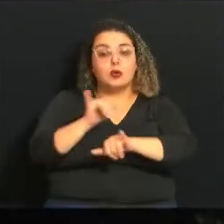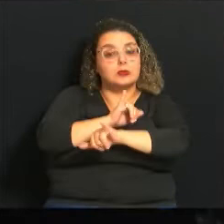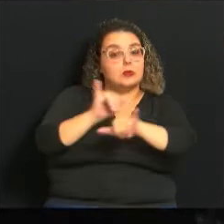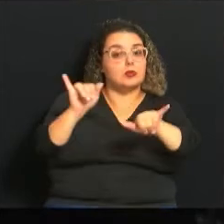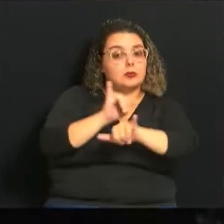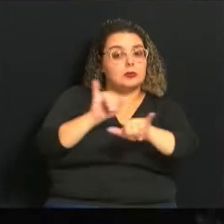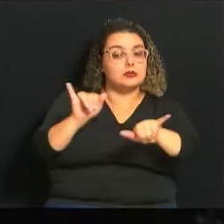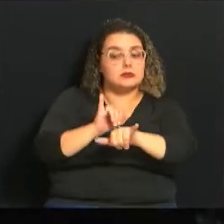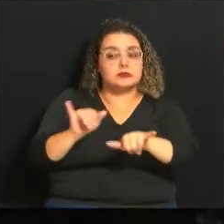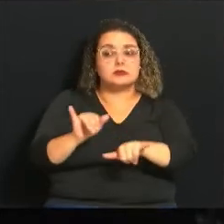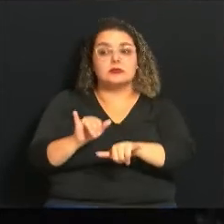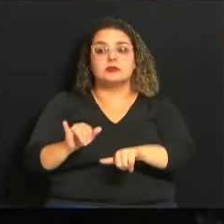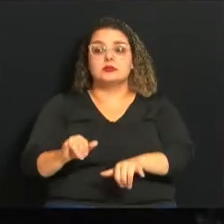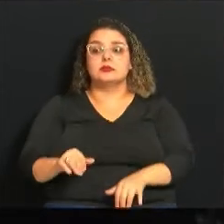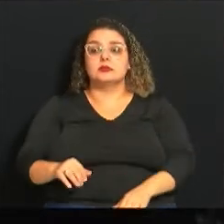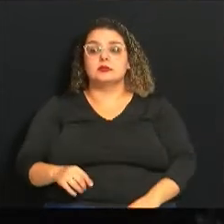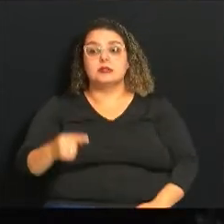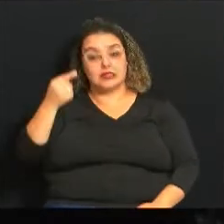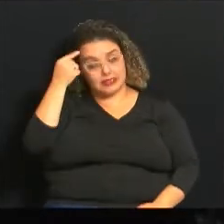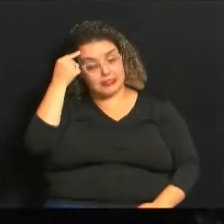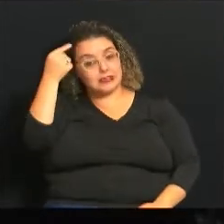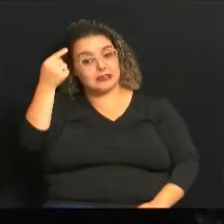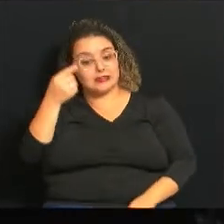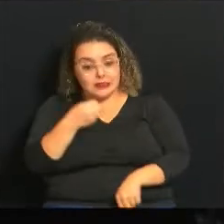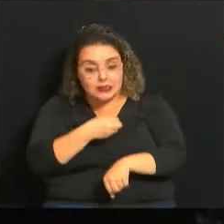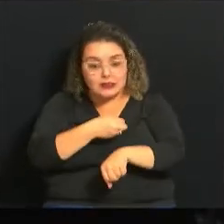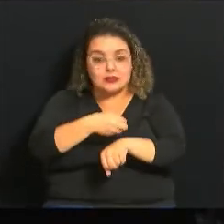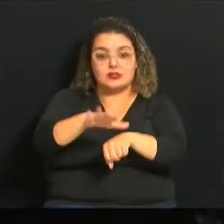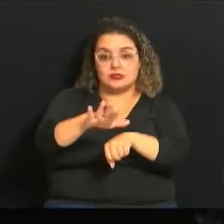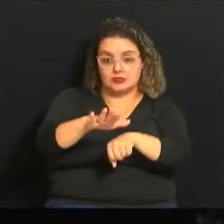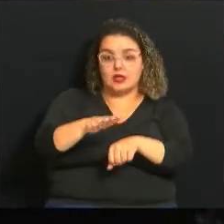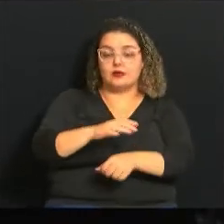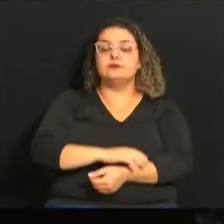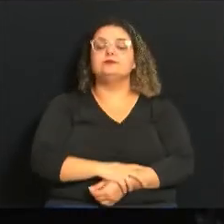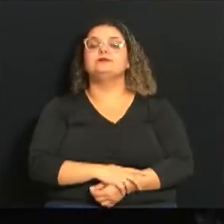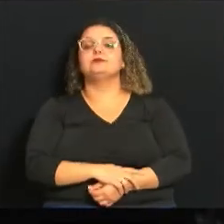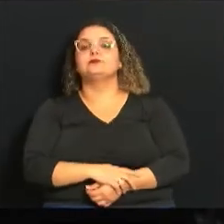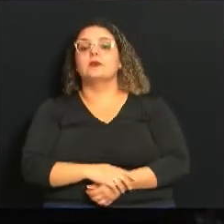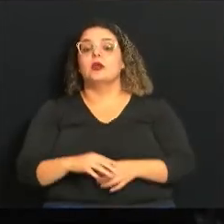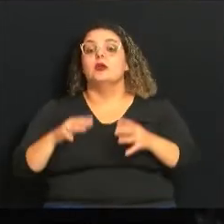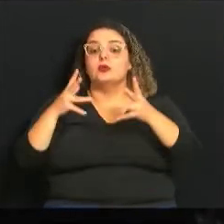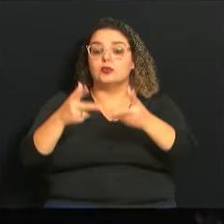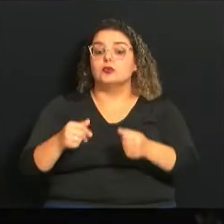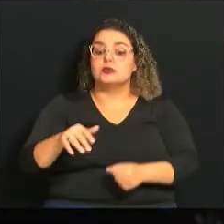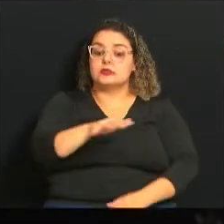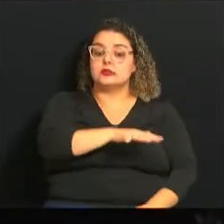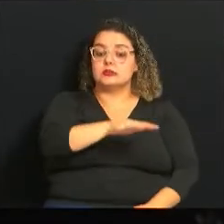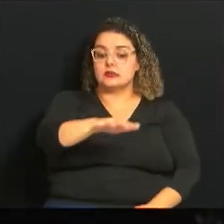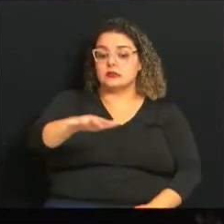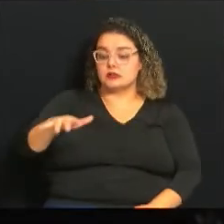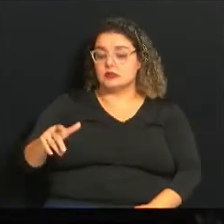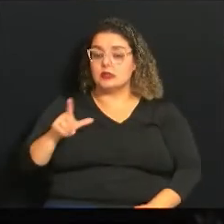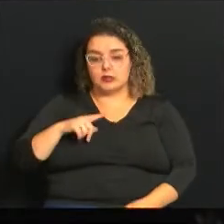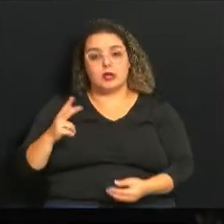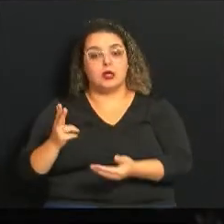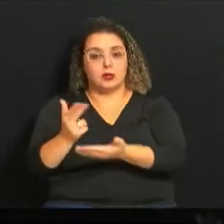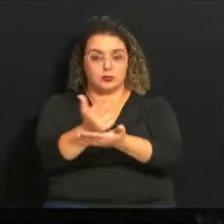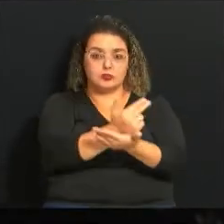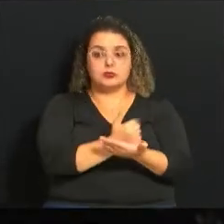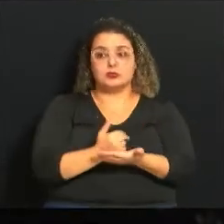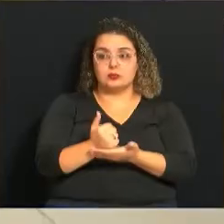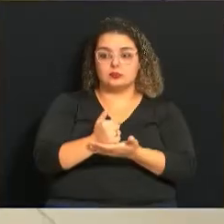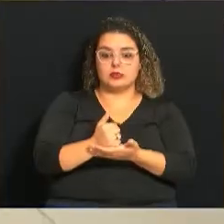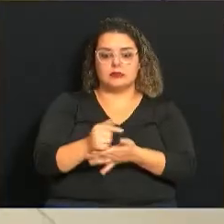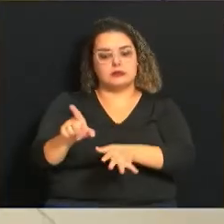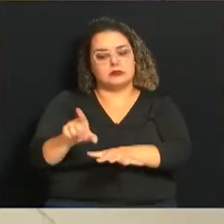da mensagem que quer trazer ao público. Então, todas essas áreas abordam o desenho, mas em caminhos